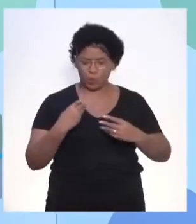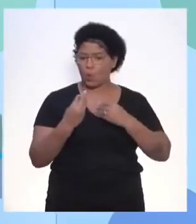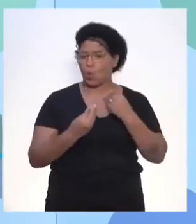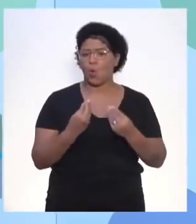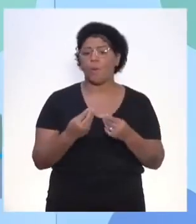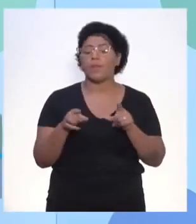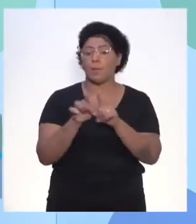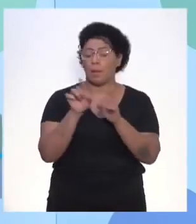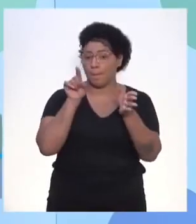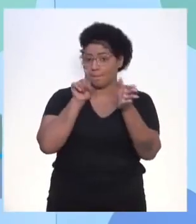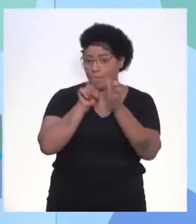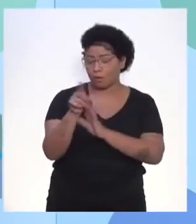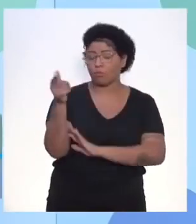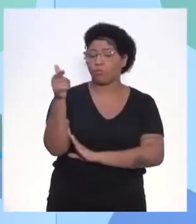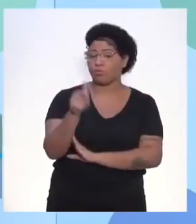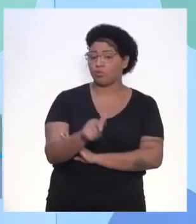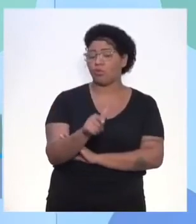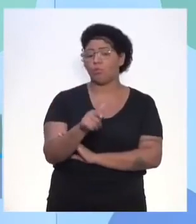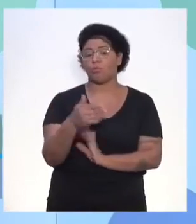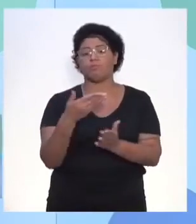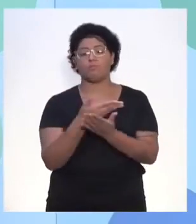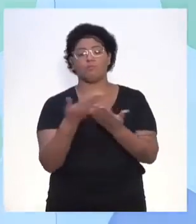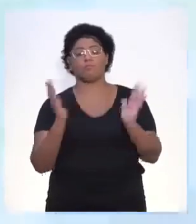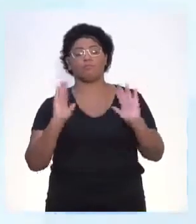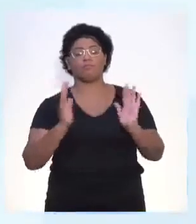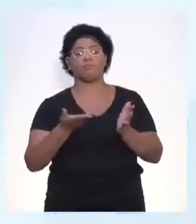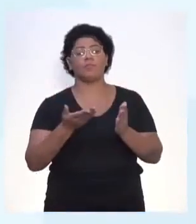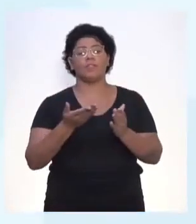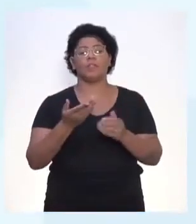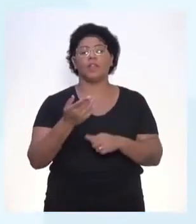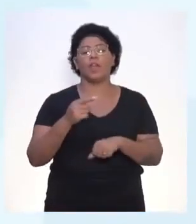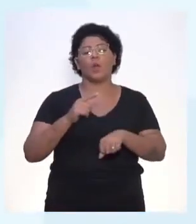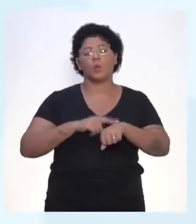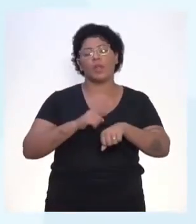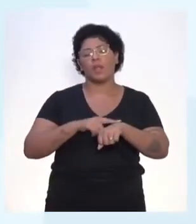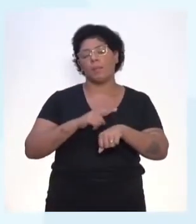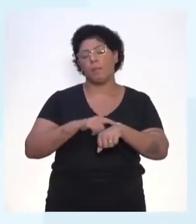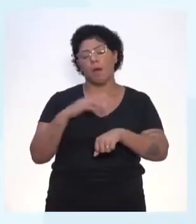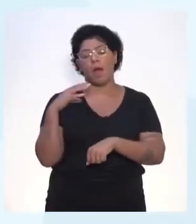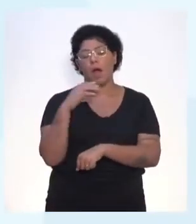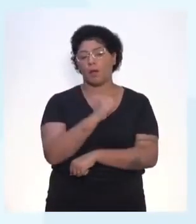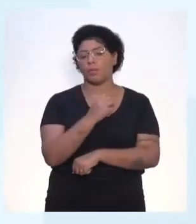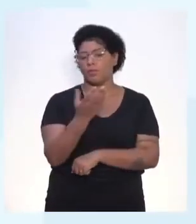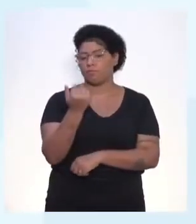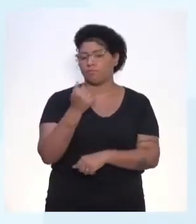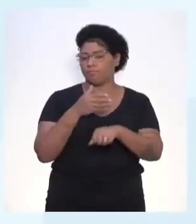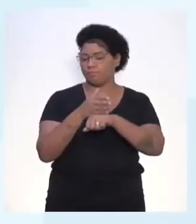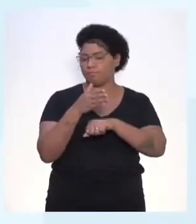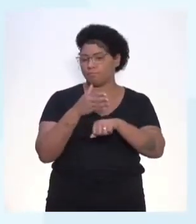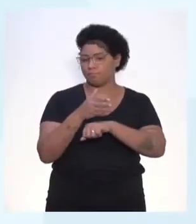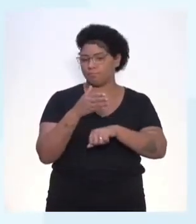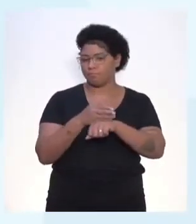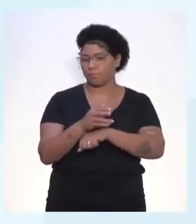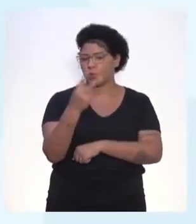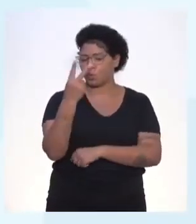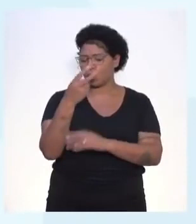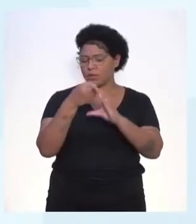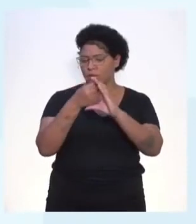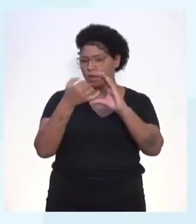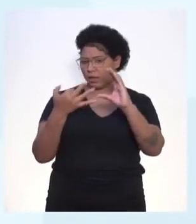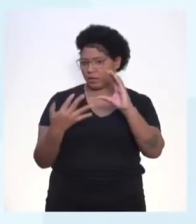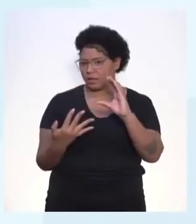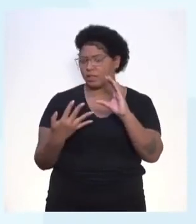para mais uma pergunta aí na tela, para vocês, já que a gente tem pouco tempo, então vamos trabalhar aí a participação de vocês. Cite 2